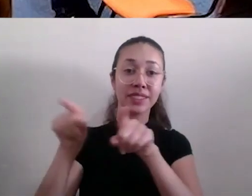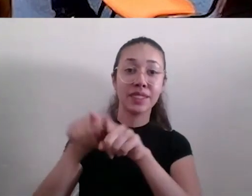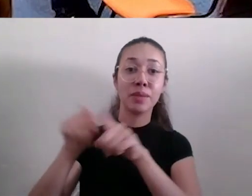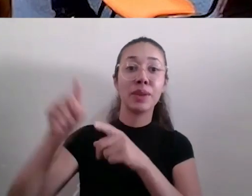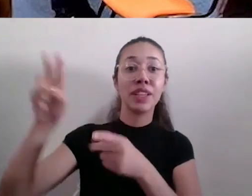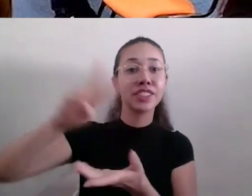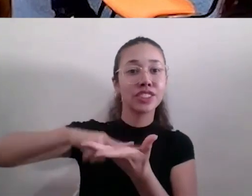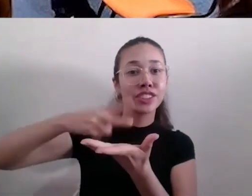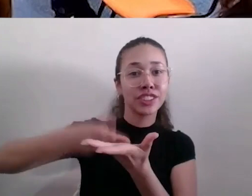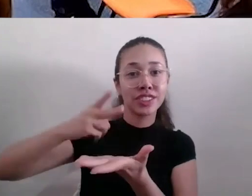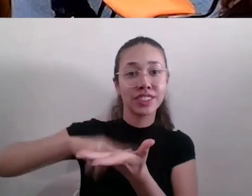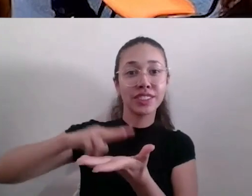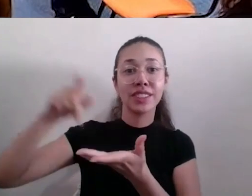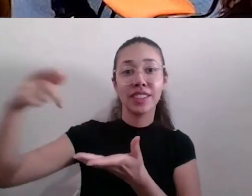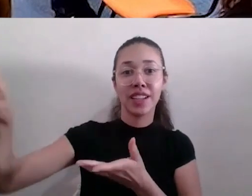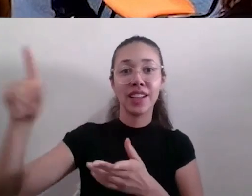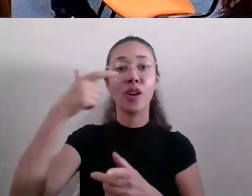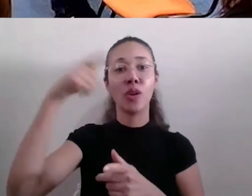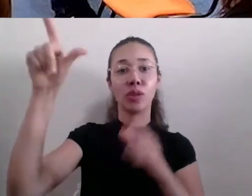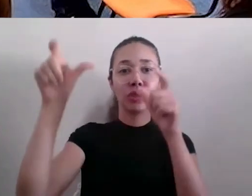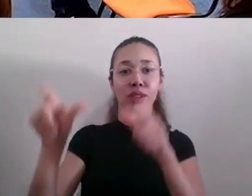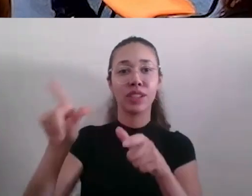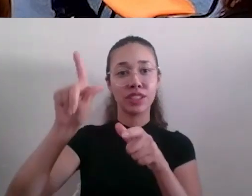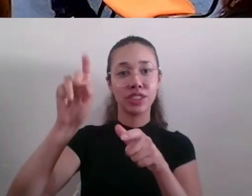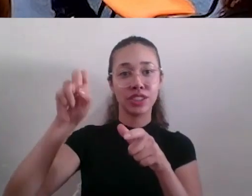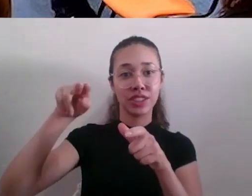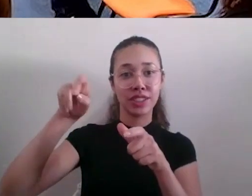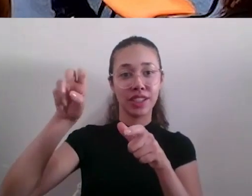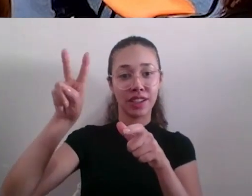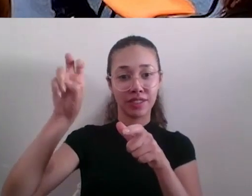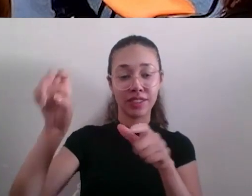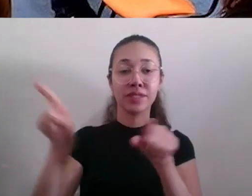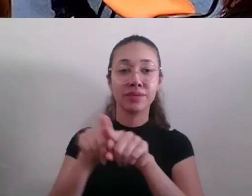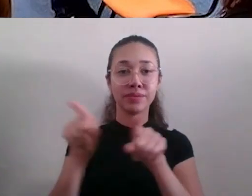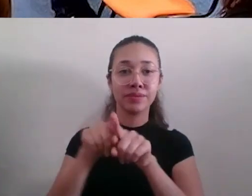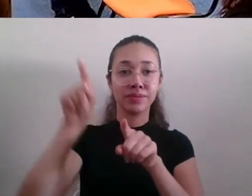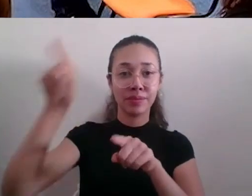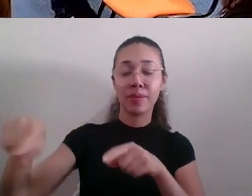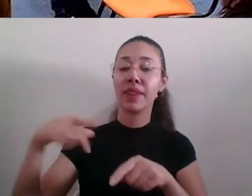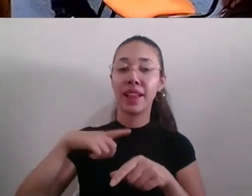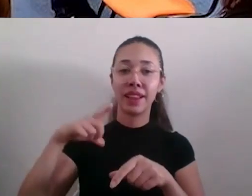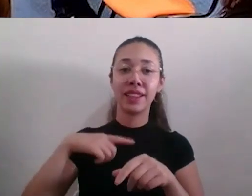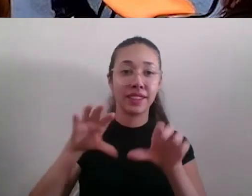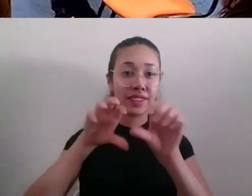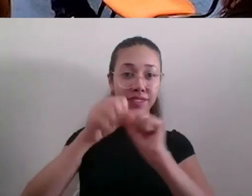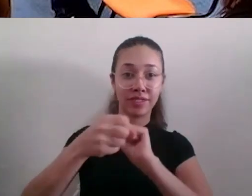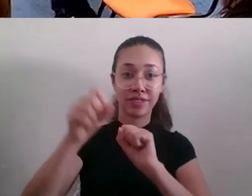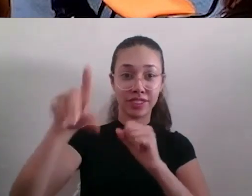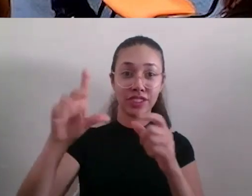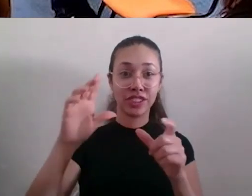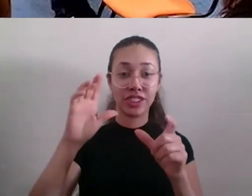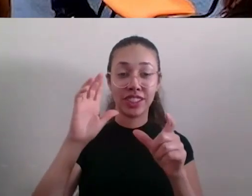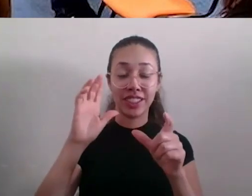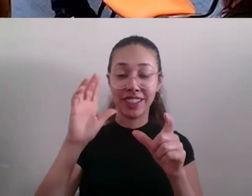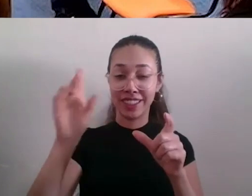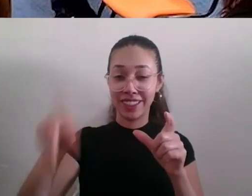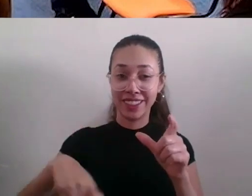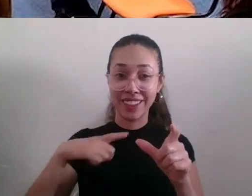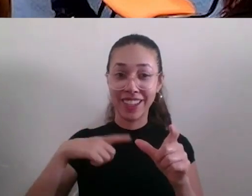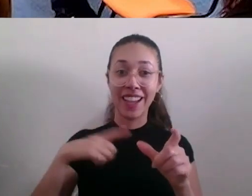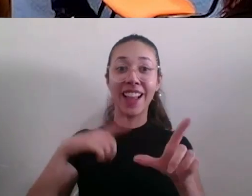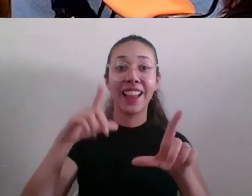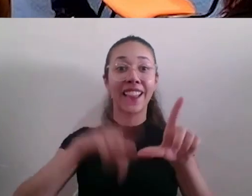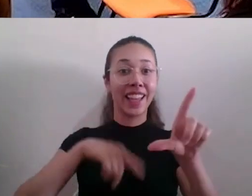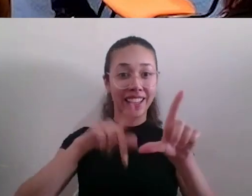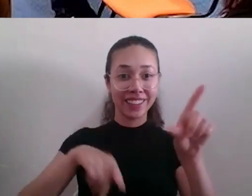Université de Geneve. É graduada em letras pela PUC do Rio. Em 2019, fundou a produtora de podcasts Rádio